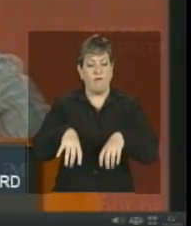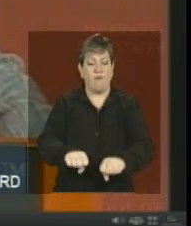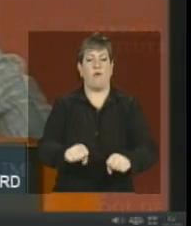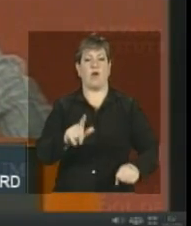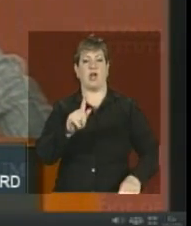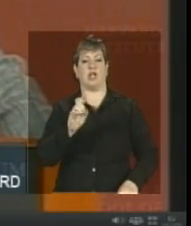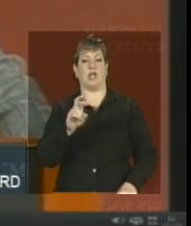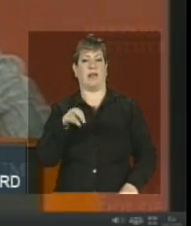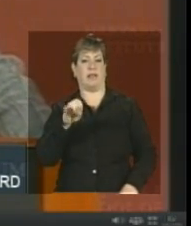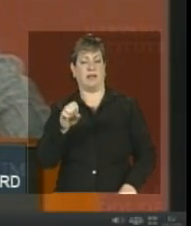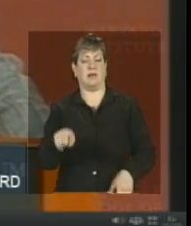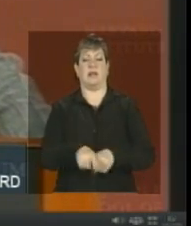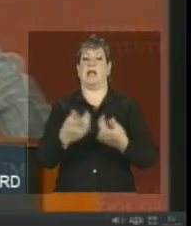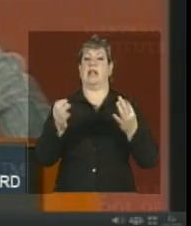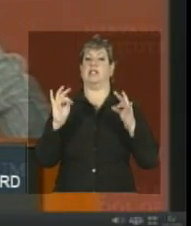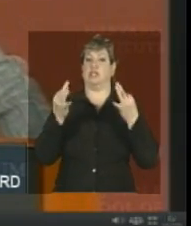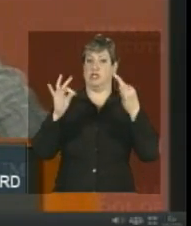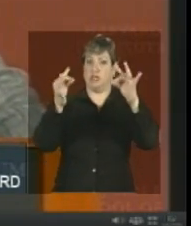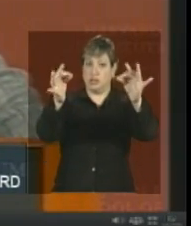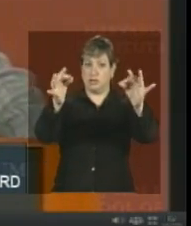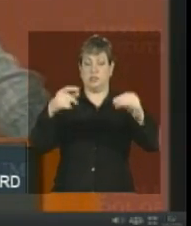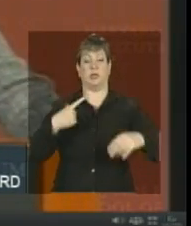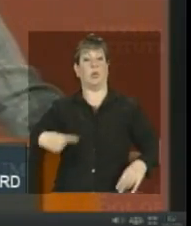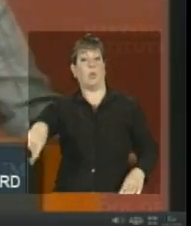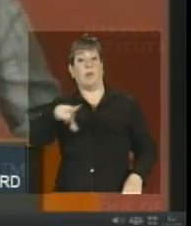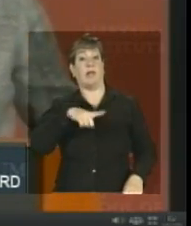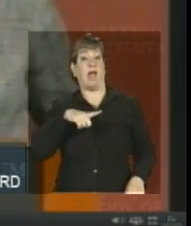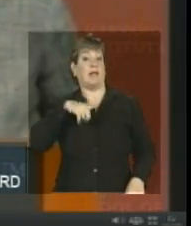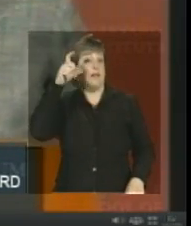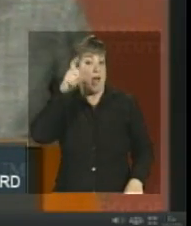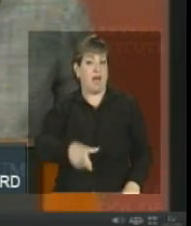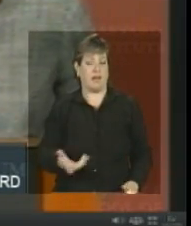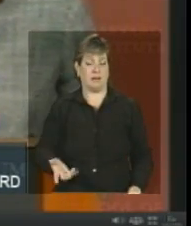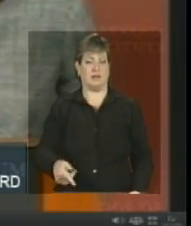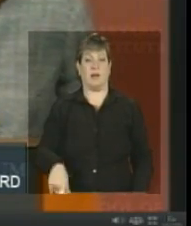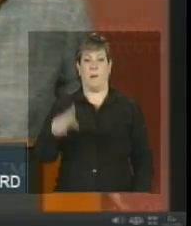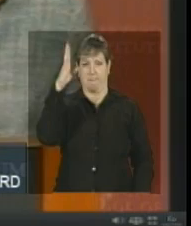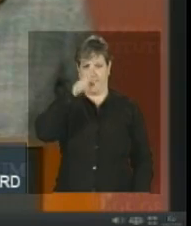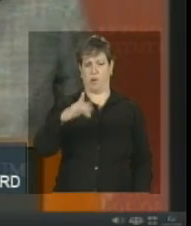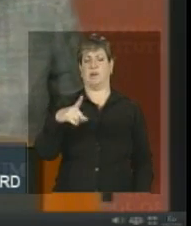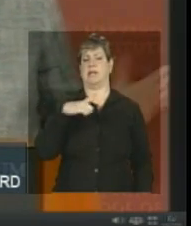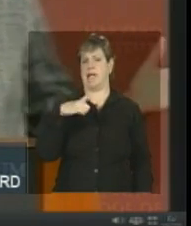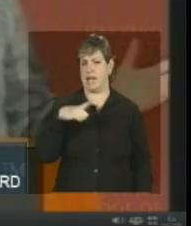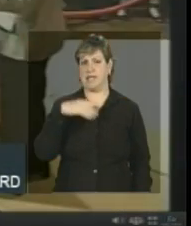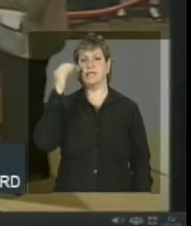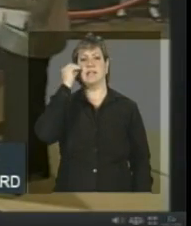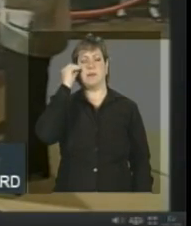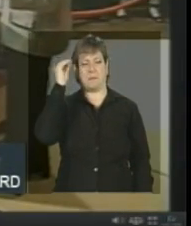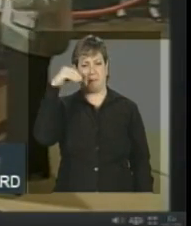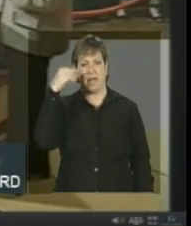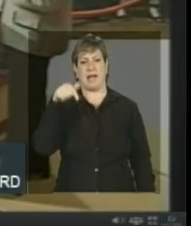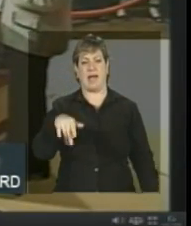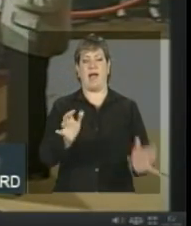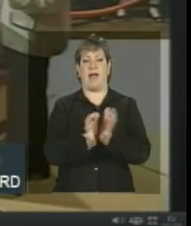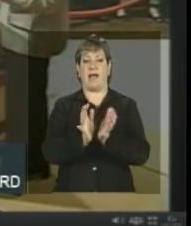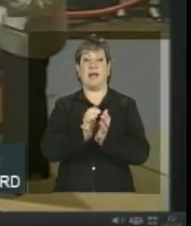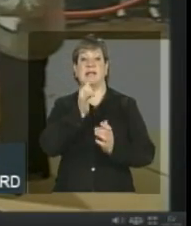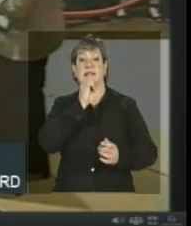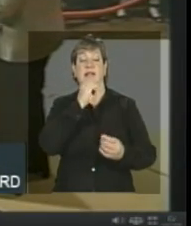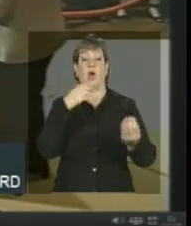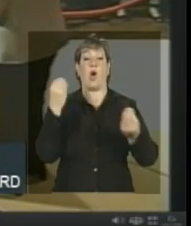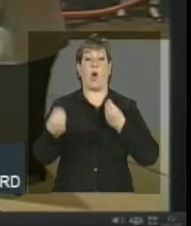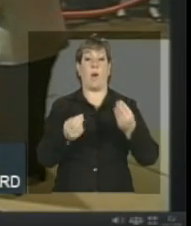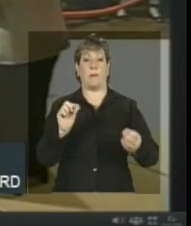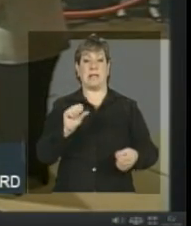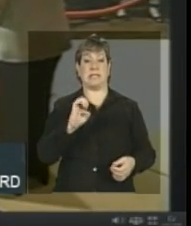capazes de gerar a tecnologia que lhes interessa. Né? O Brasil tem experiência nessa área, por exemplo, com o CEMPES